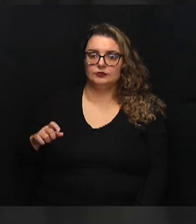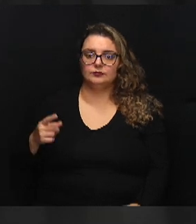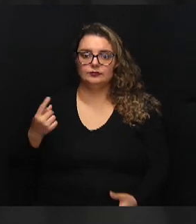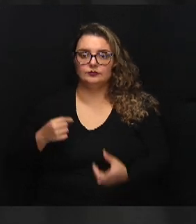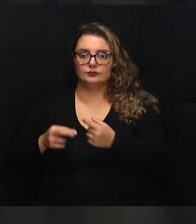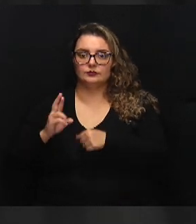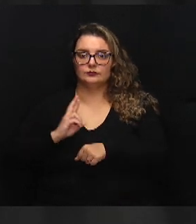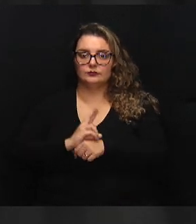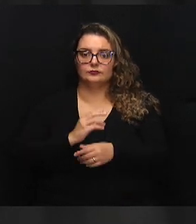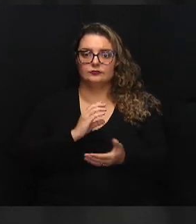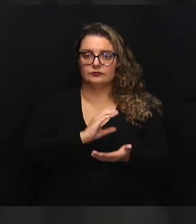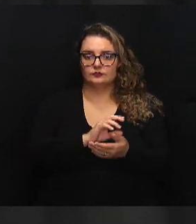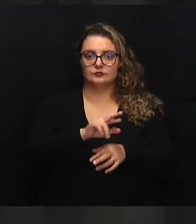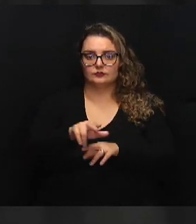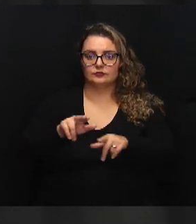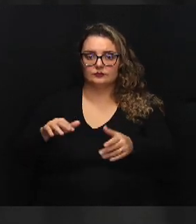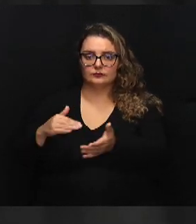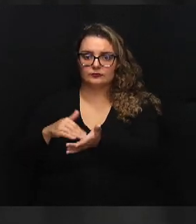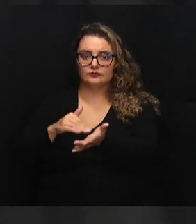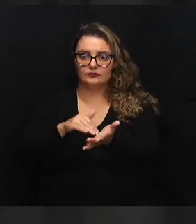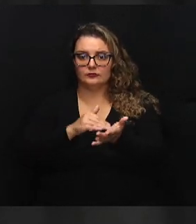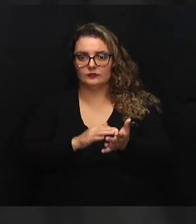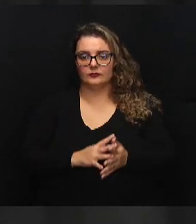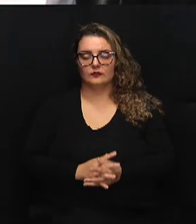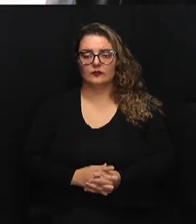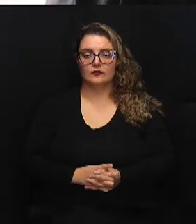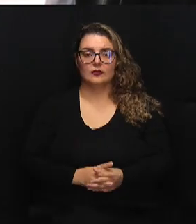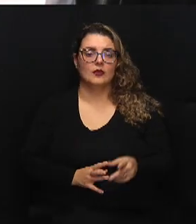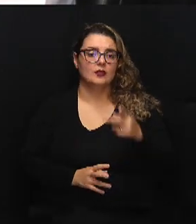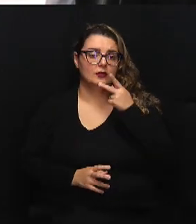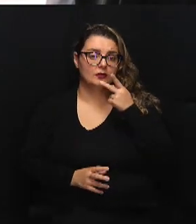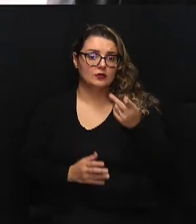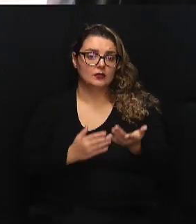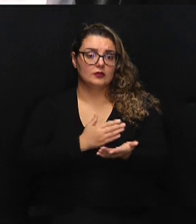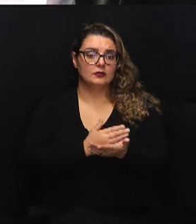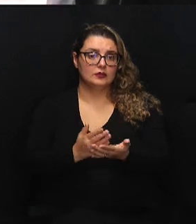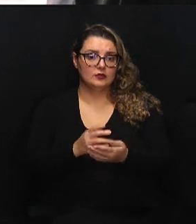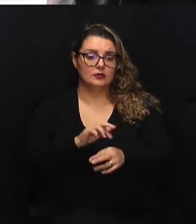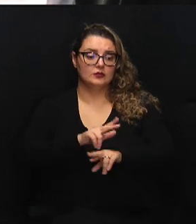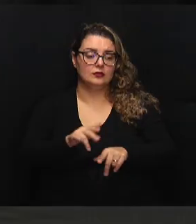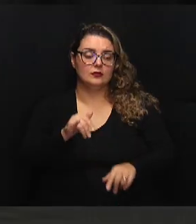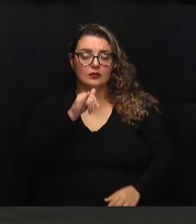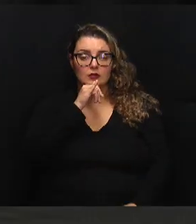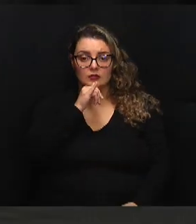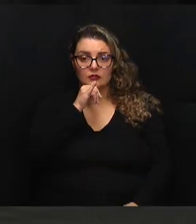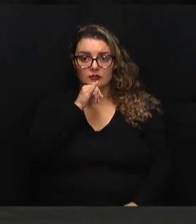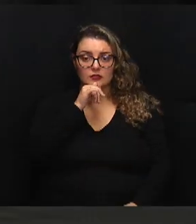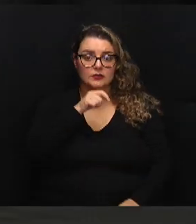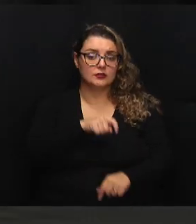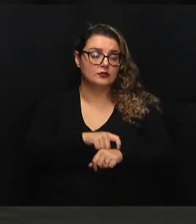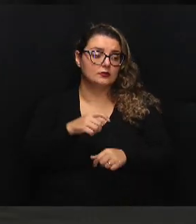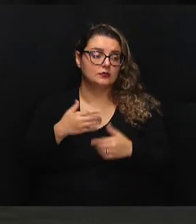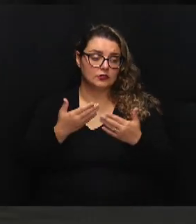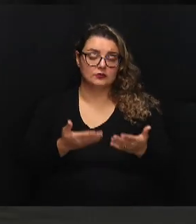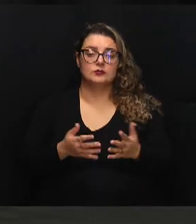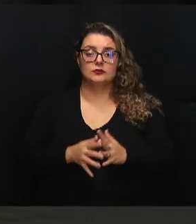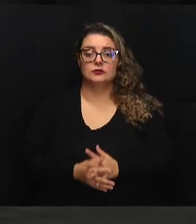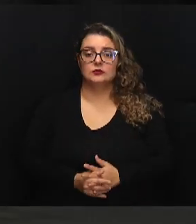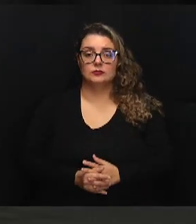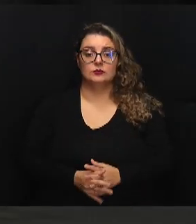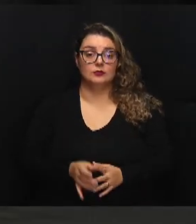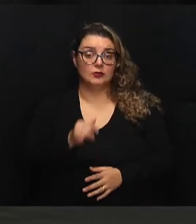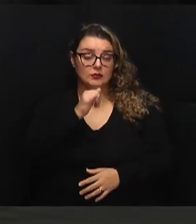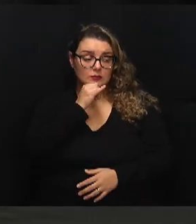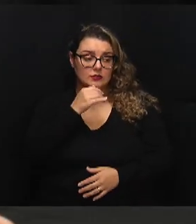gente manda recursos para diversas secretarias. Sim. Você falou desde o início e deu vários exemplos em ocasiões em que você, por exemplo, além